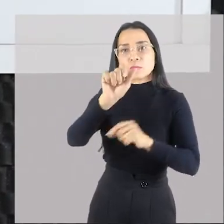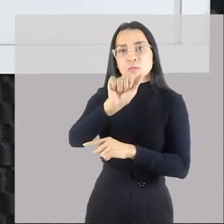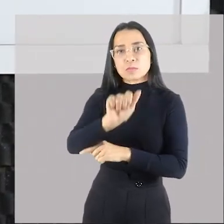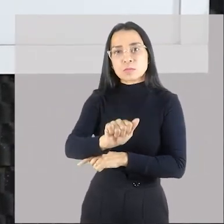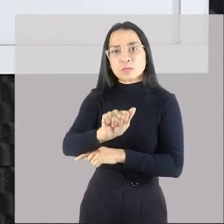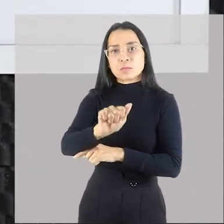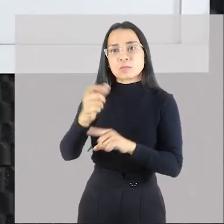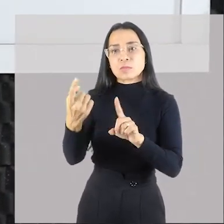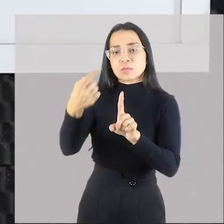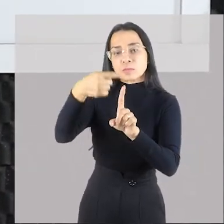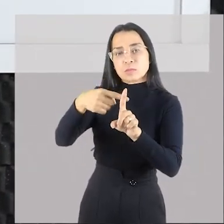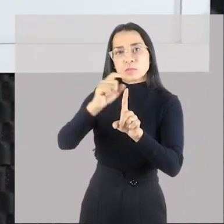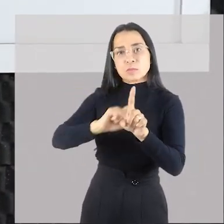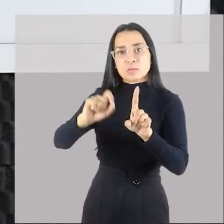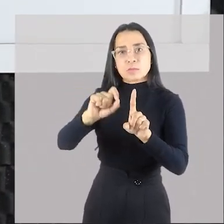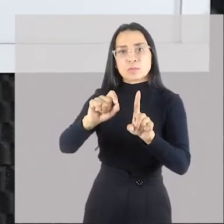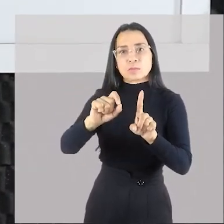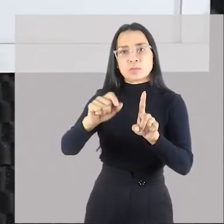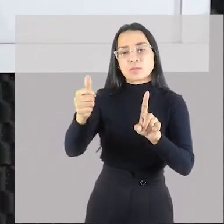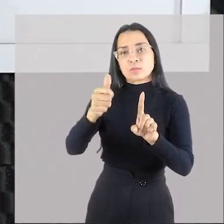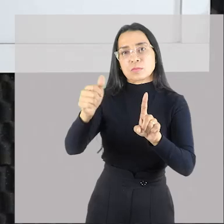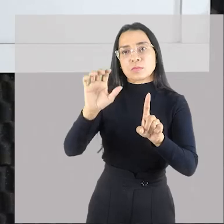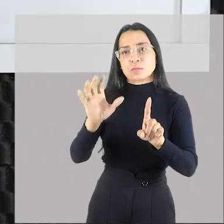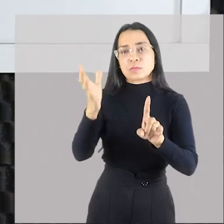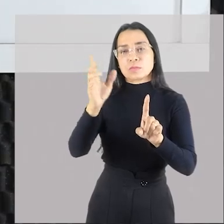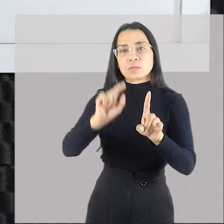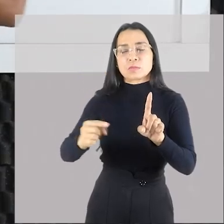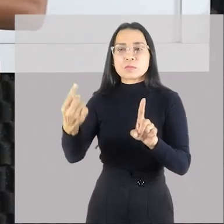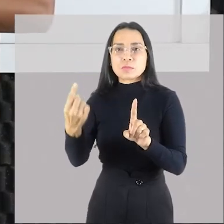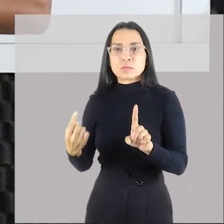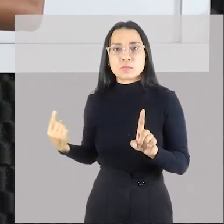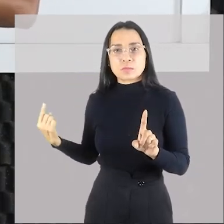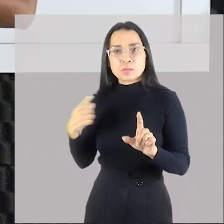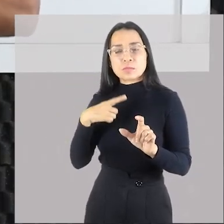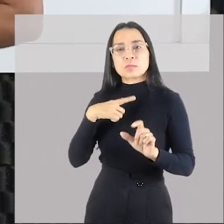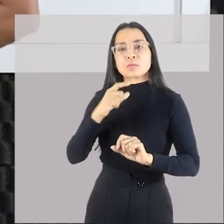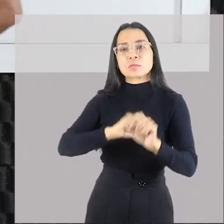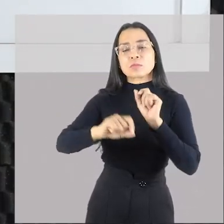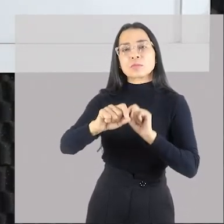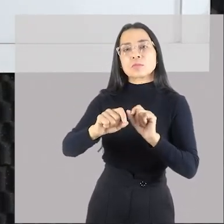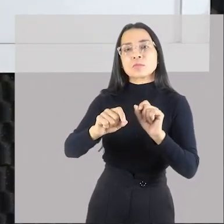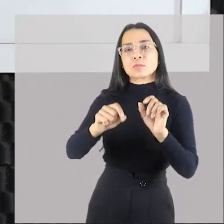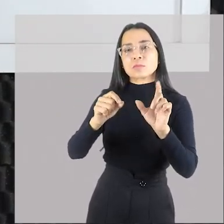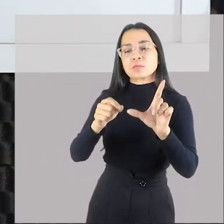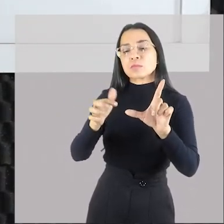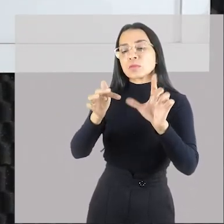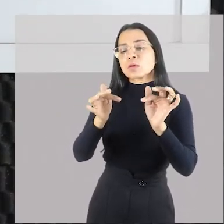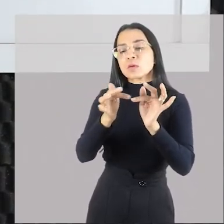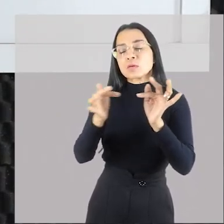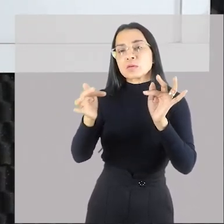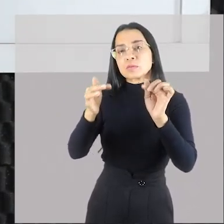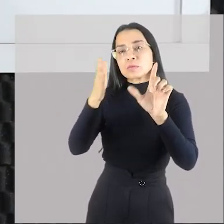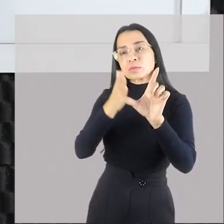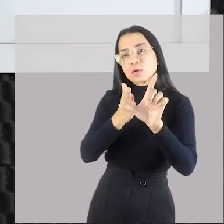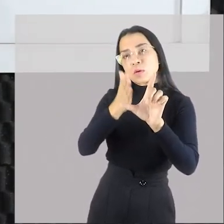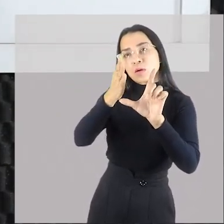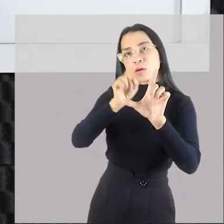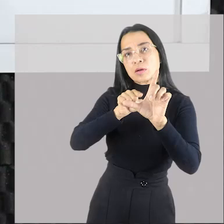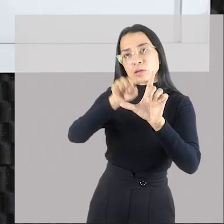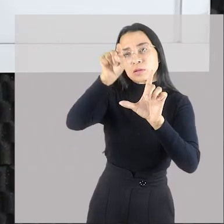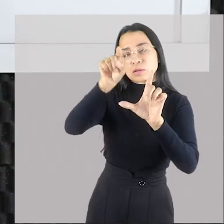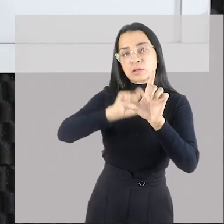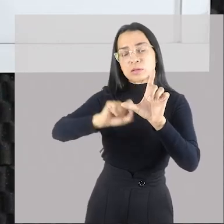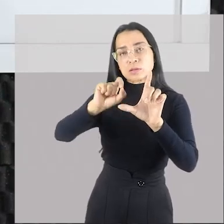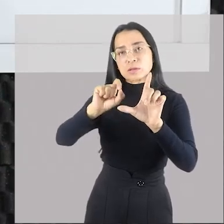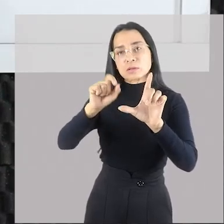for positivo, né? Que é essa primeira situação, você tem uma função crescente, o valor de y, ele cresce a